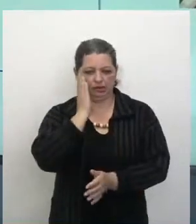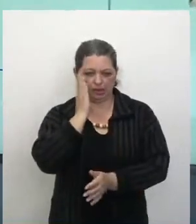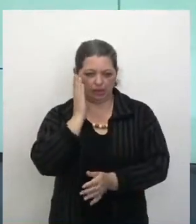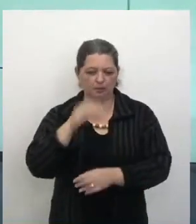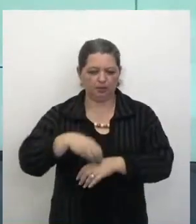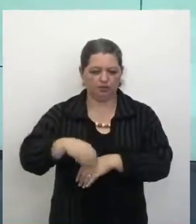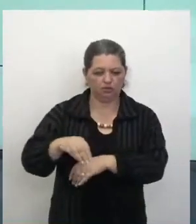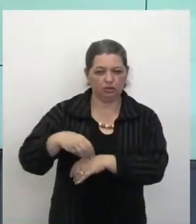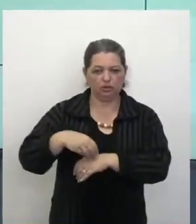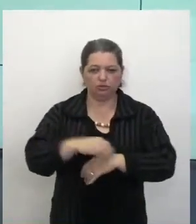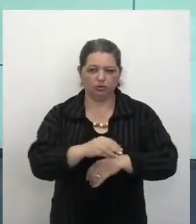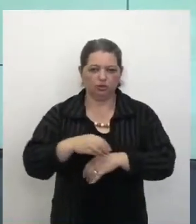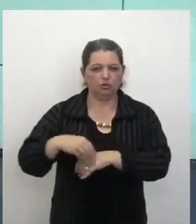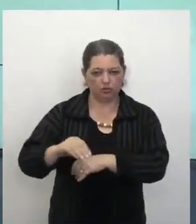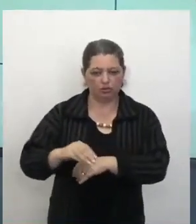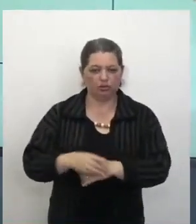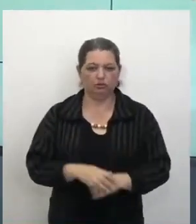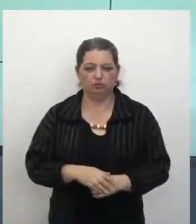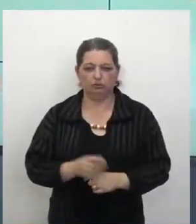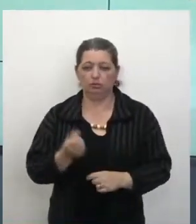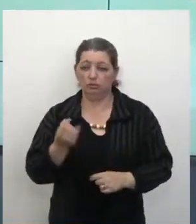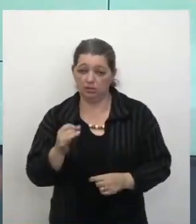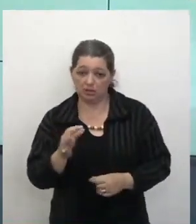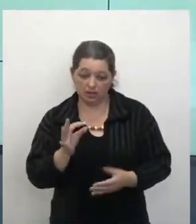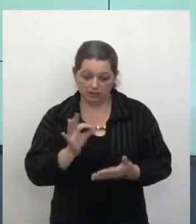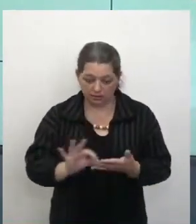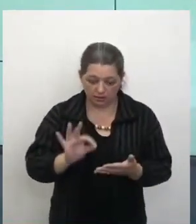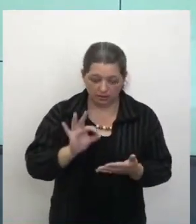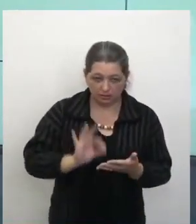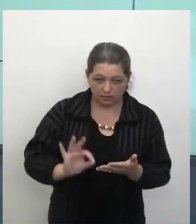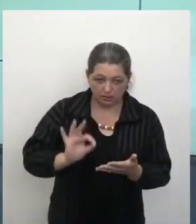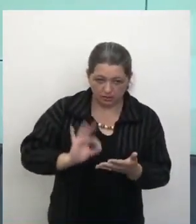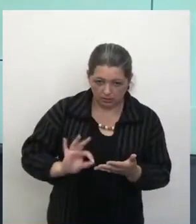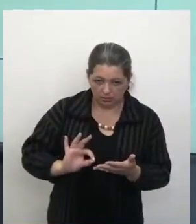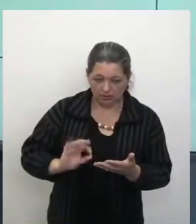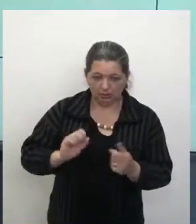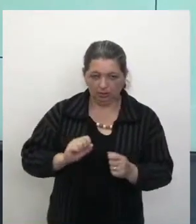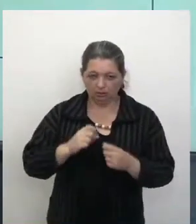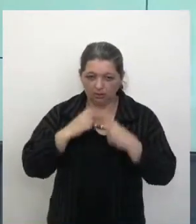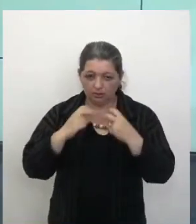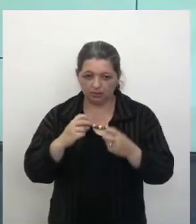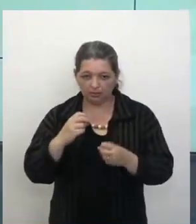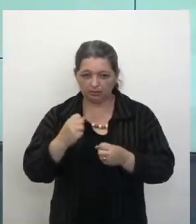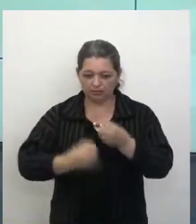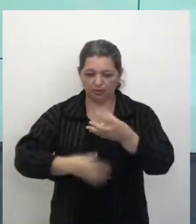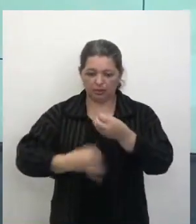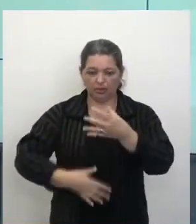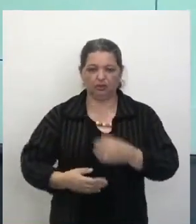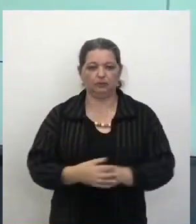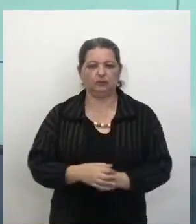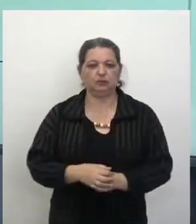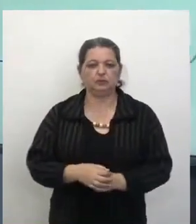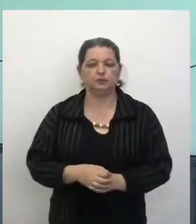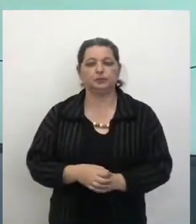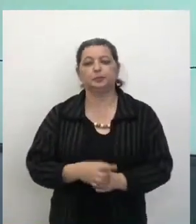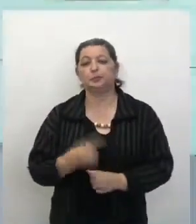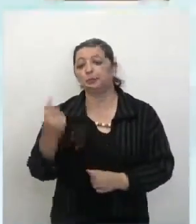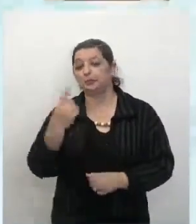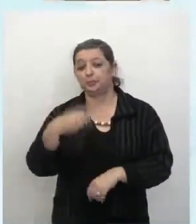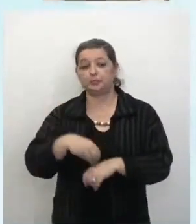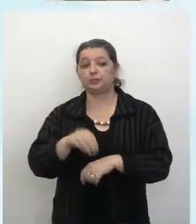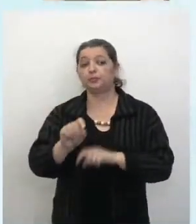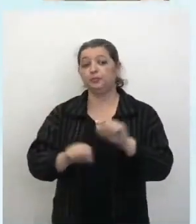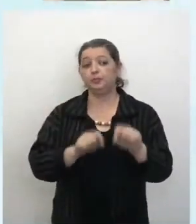aqui dando algumas dicas e o seu Pessoal foram acertando você vai aqui gritando para nós certo Tiago eu sou uma coisa primeira dica